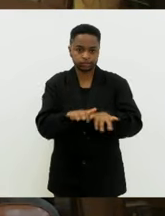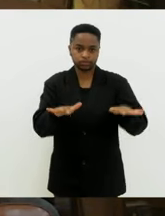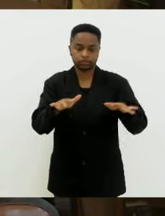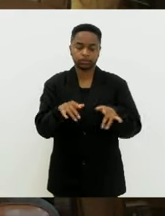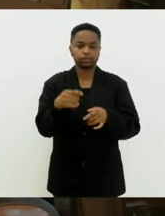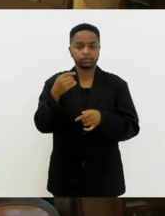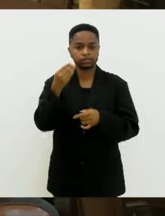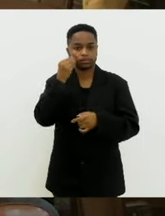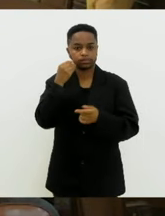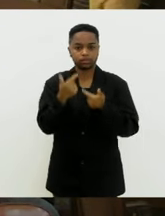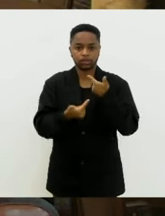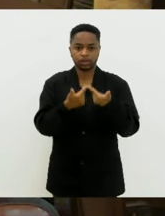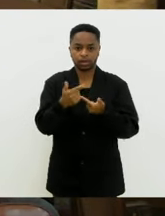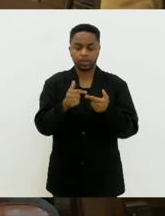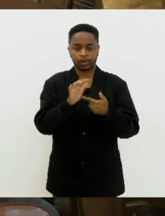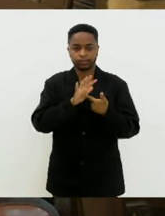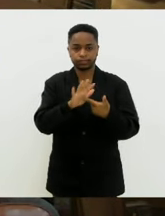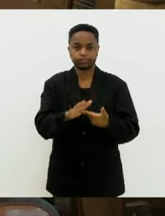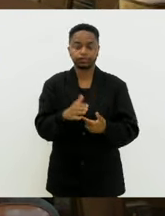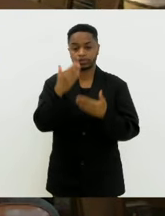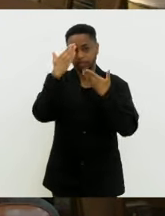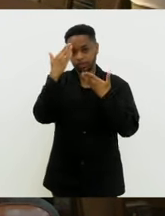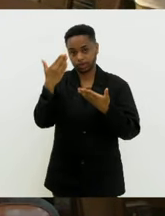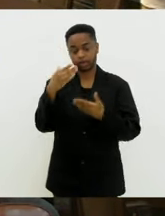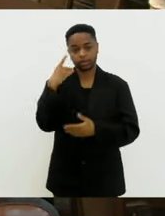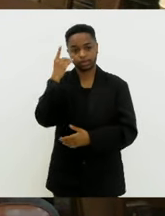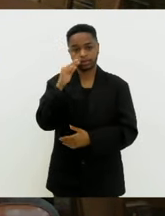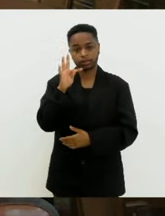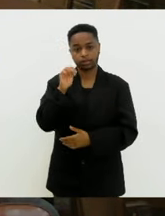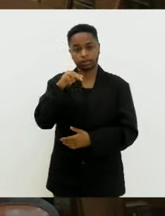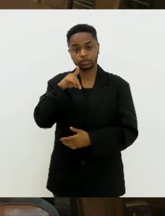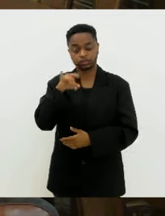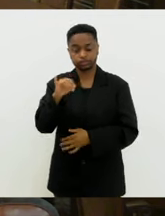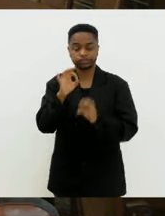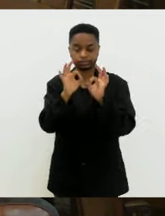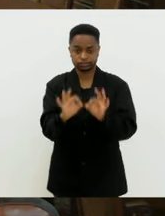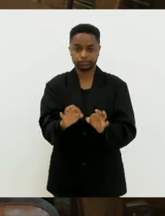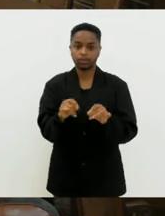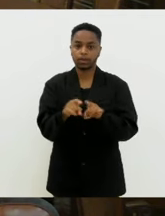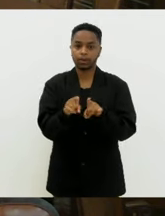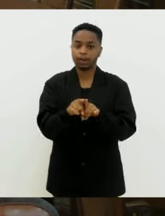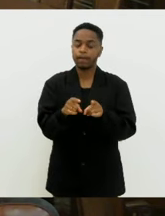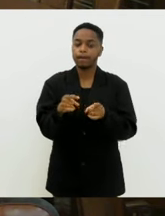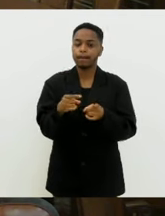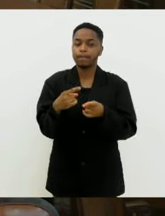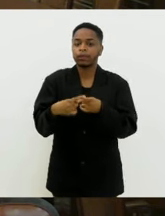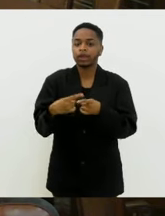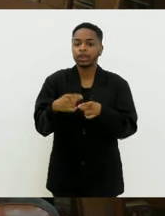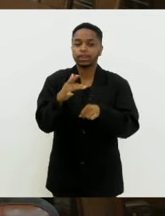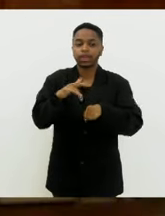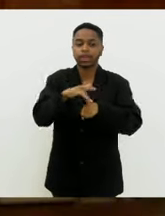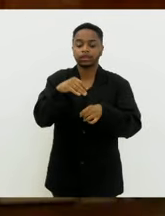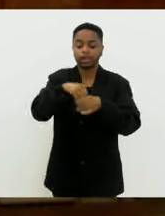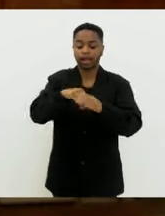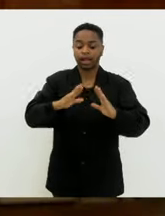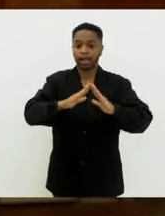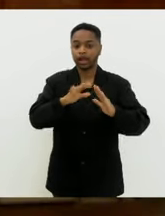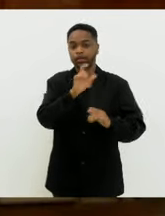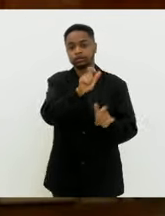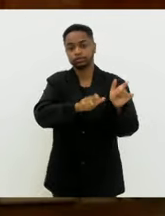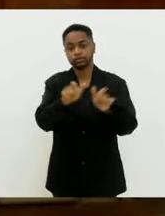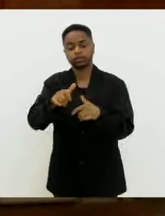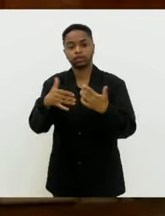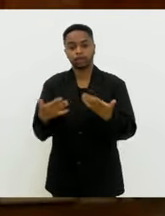Excelente, deputado Tandi. É exatamente isso. A dengue está na casa das pessoas. Então, a